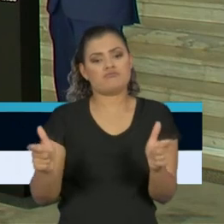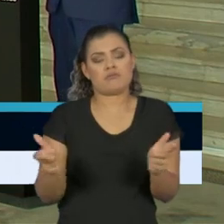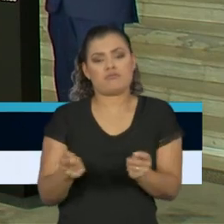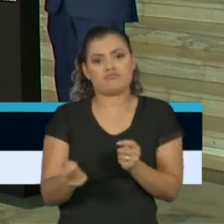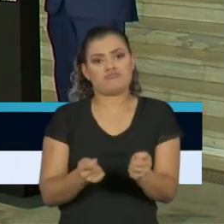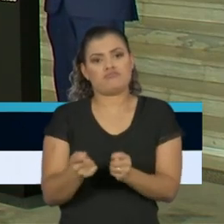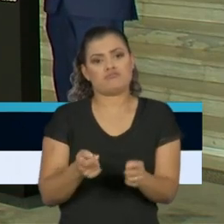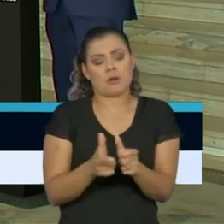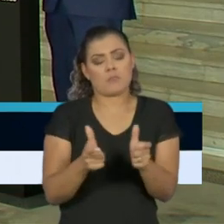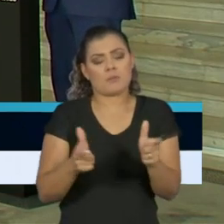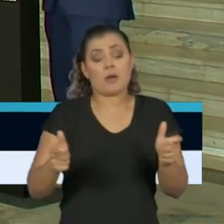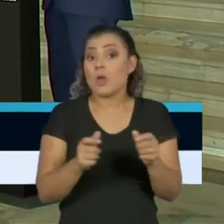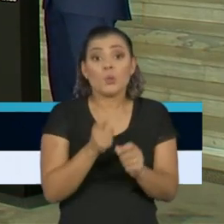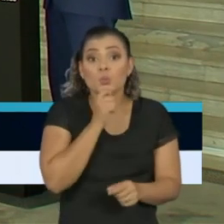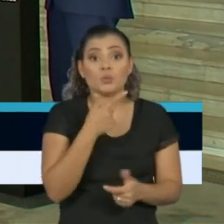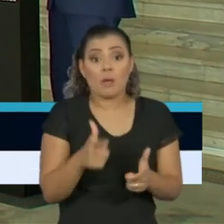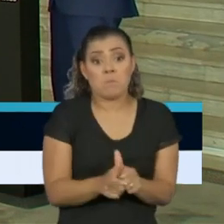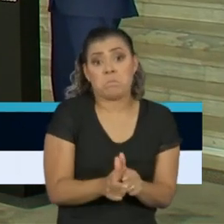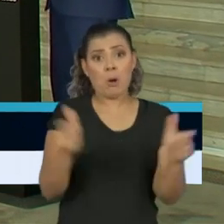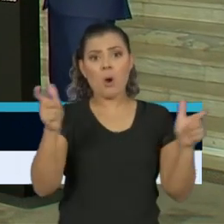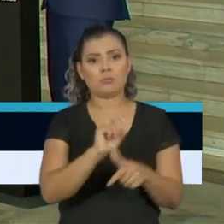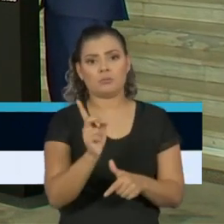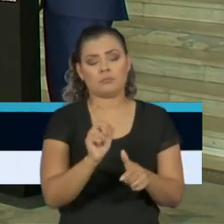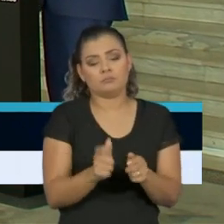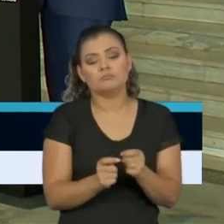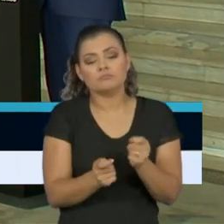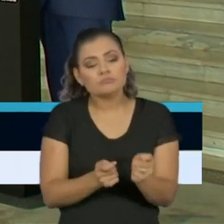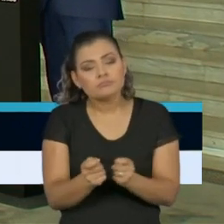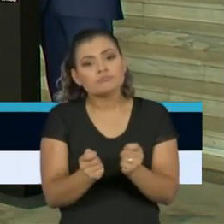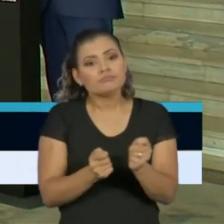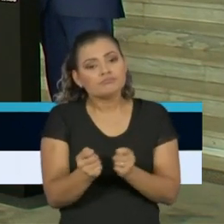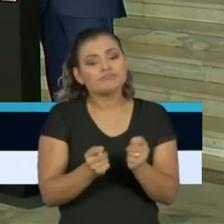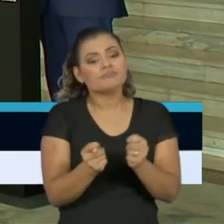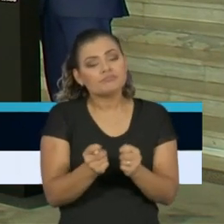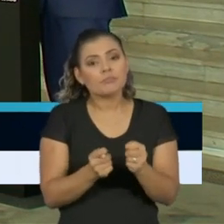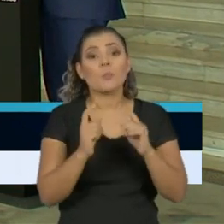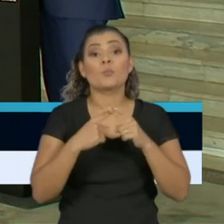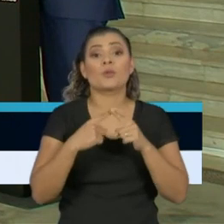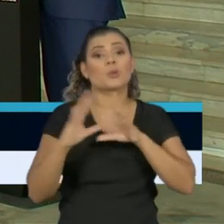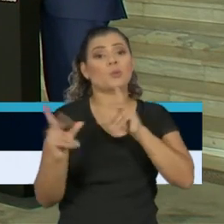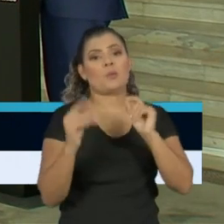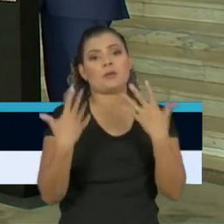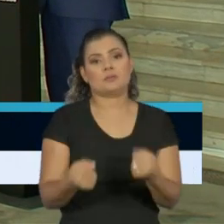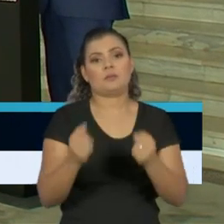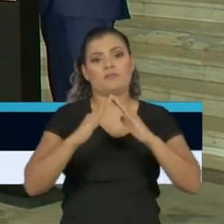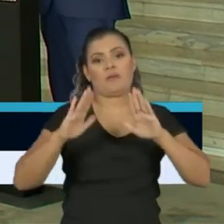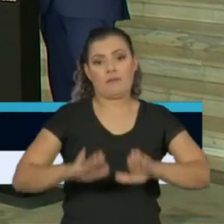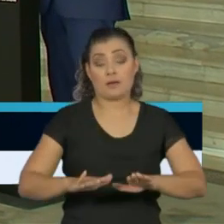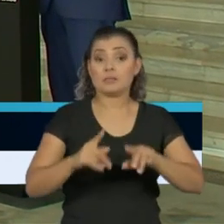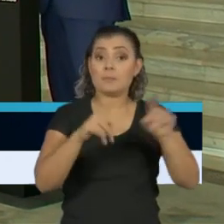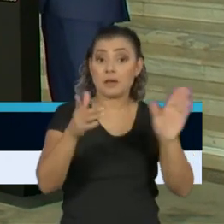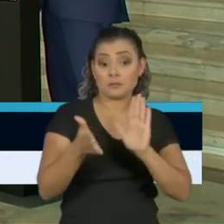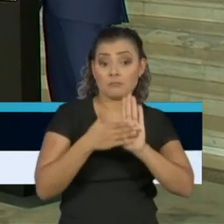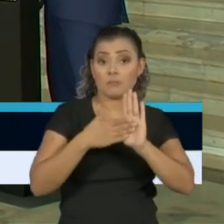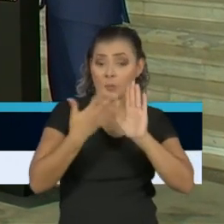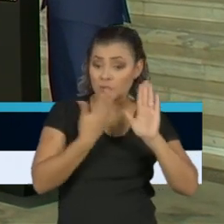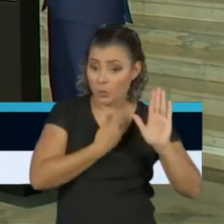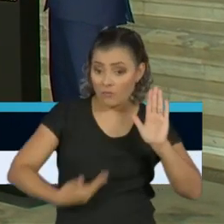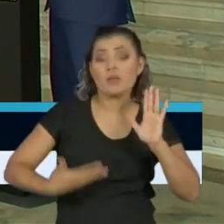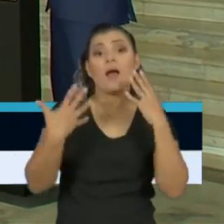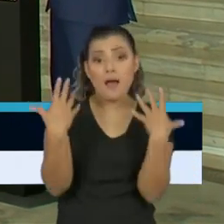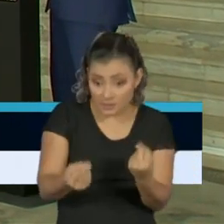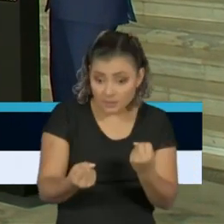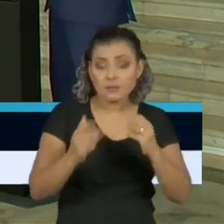epidêmica. Se nós não aderirmos a esta proposta do Estado, nós teremos